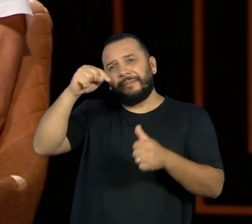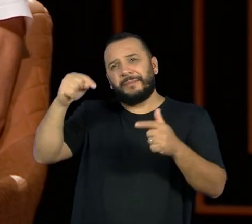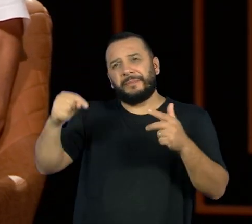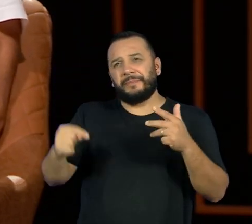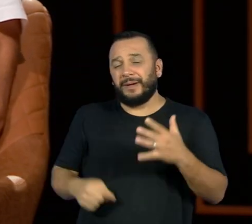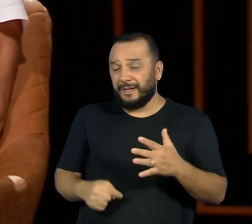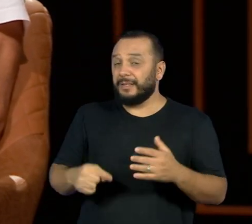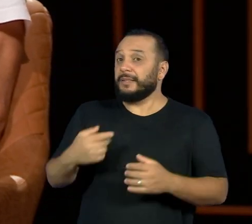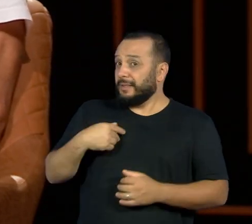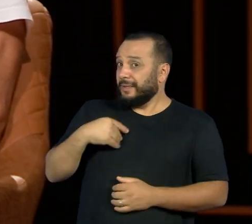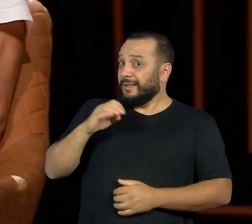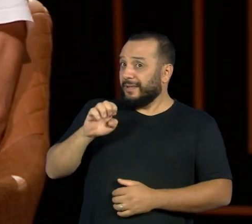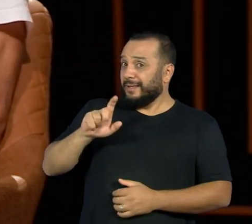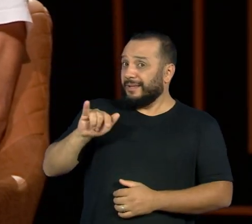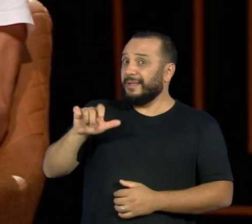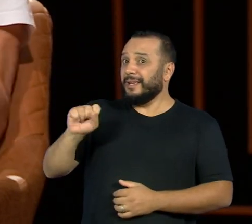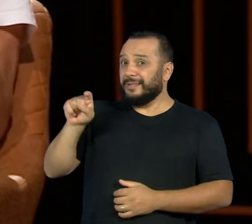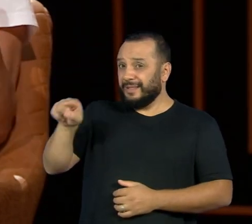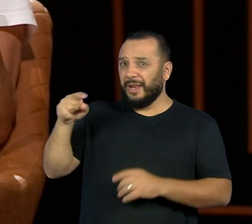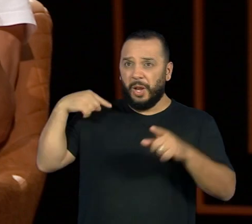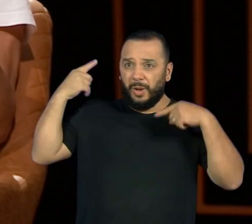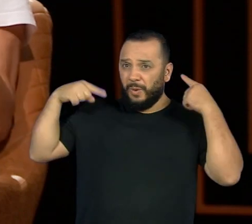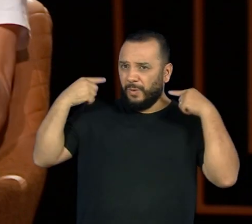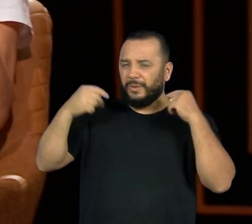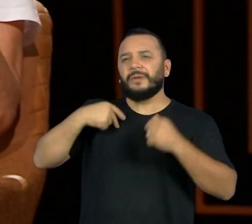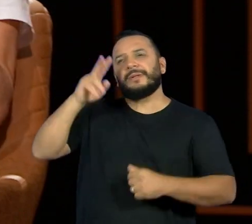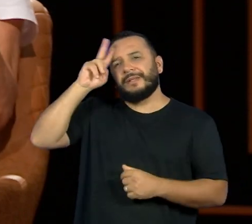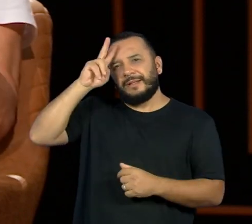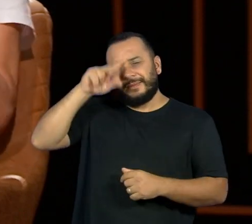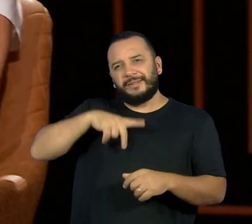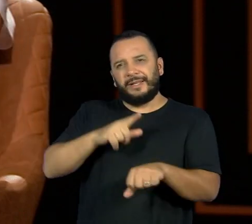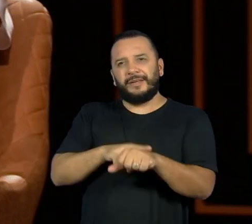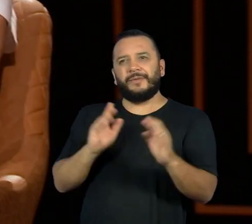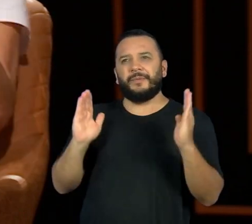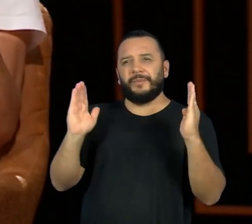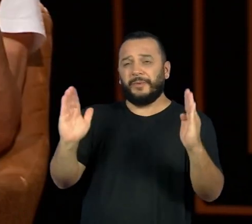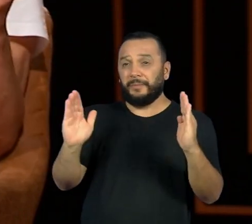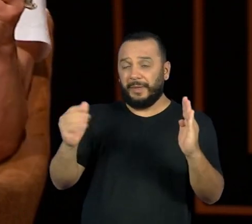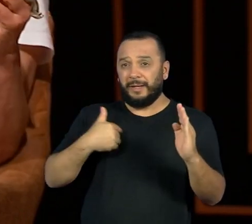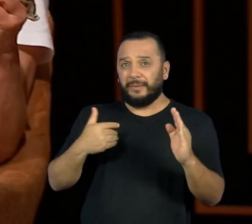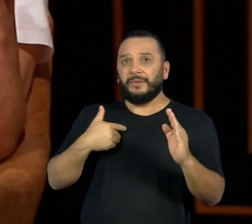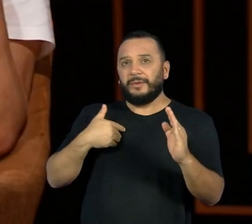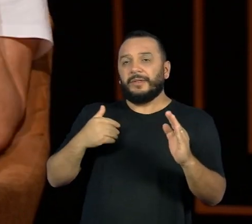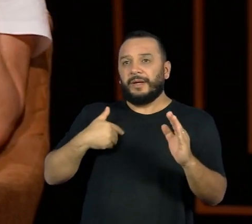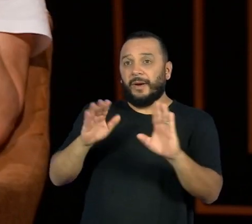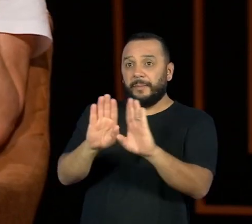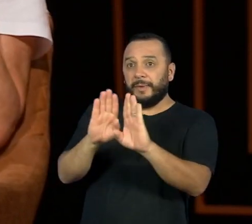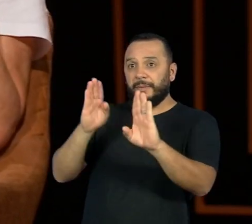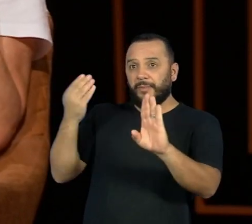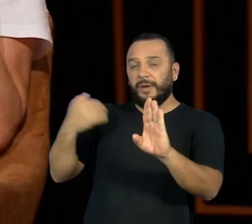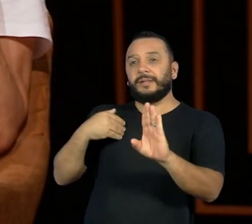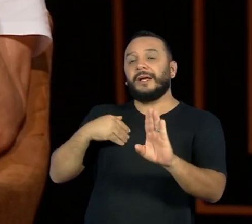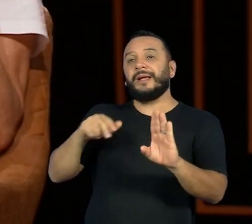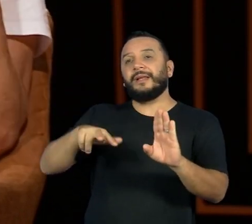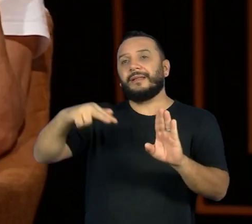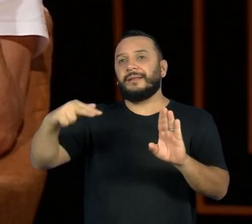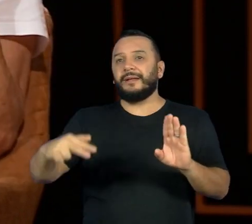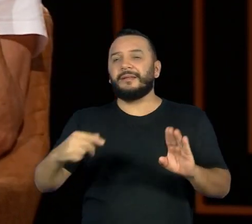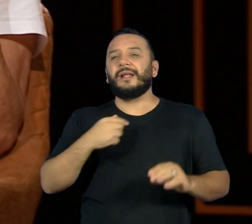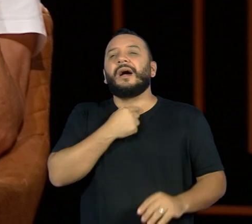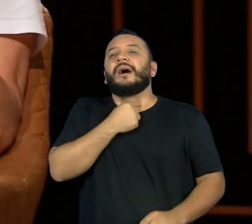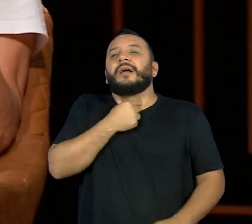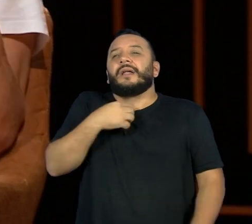O Elias era um louco, entendeu? Eu lembro que tinha uma cena, ensaiou, abre a porta, ele vai estar deitado, ruim da garganta. Nunca